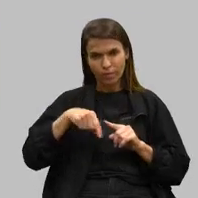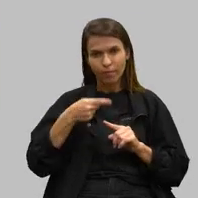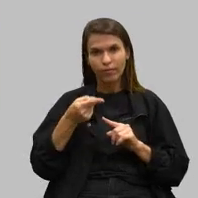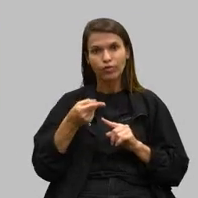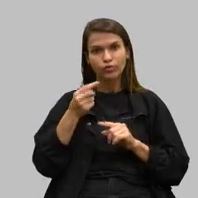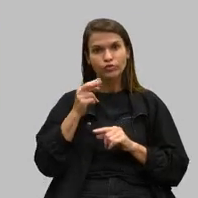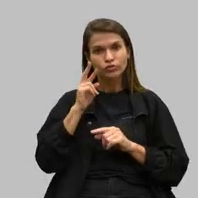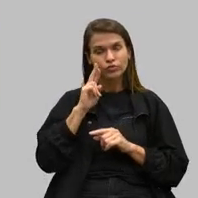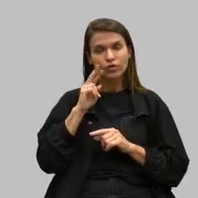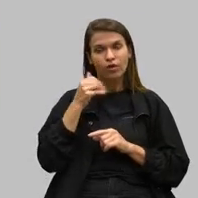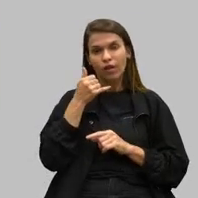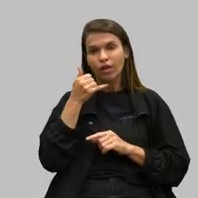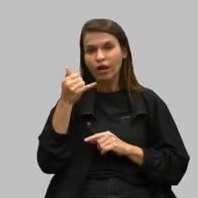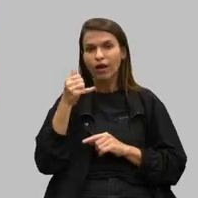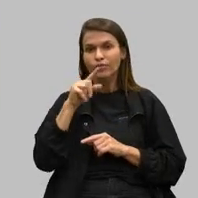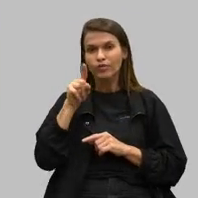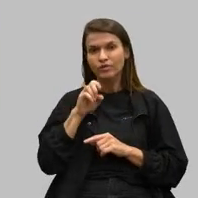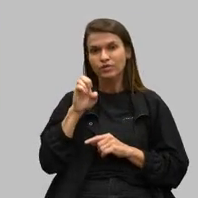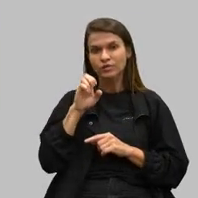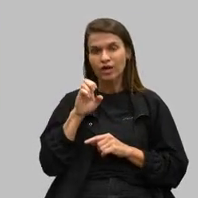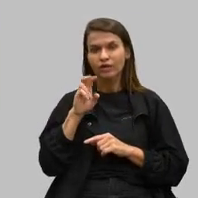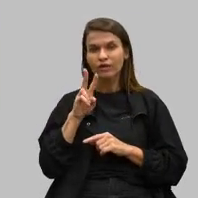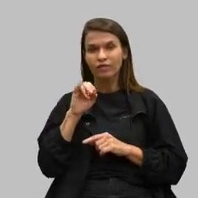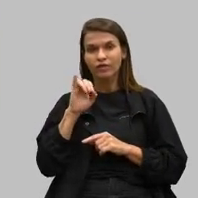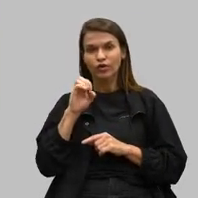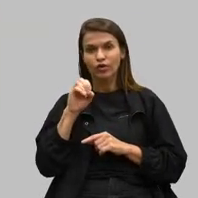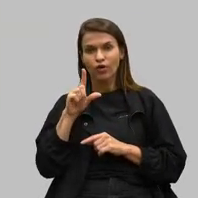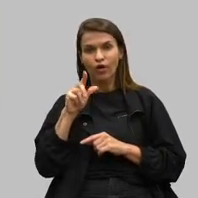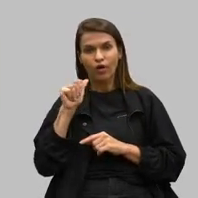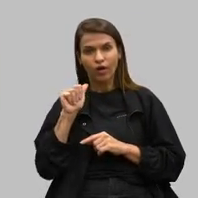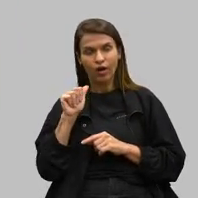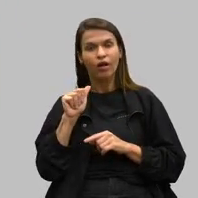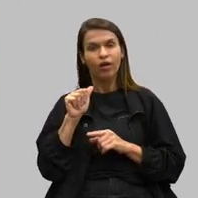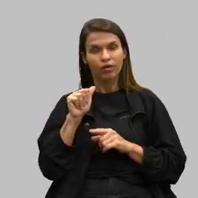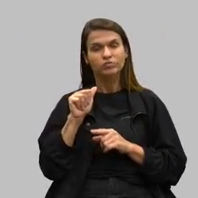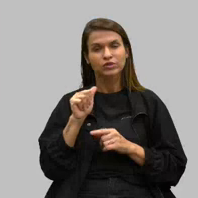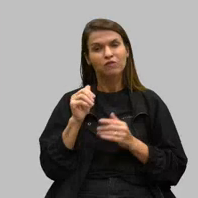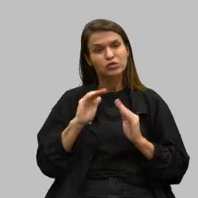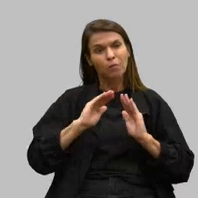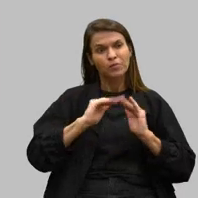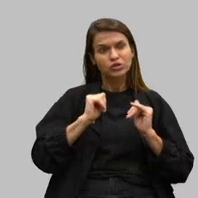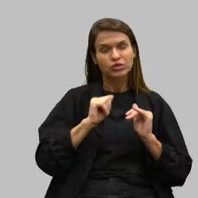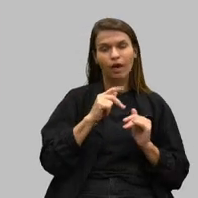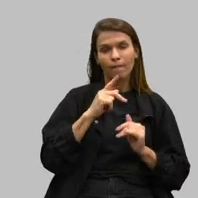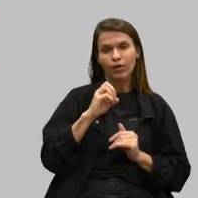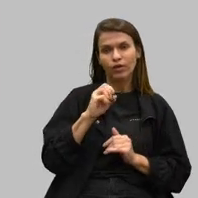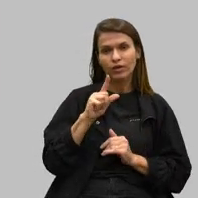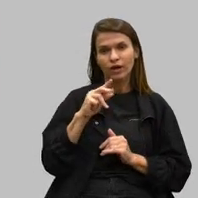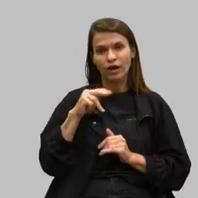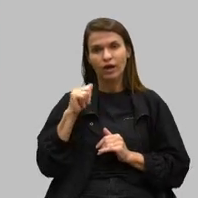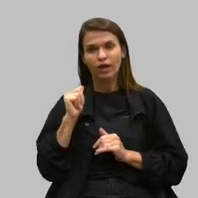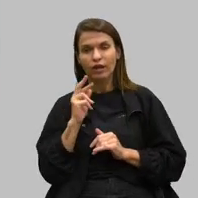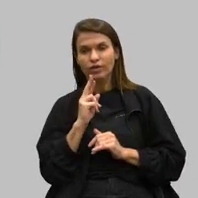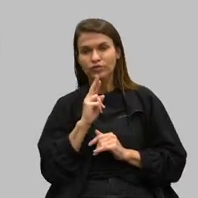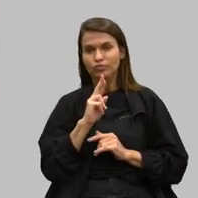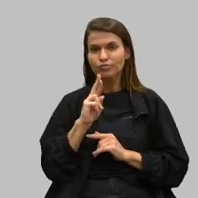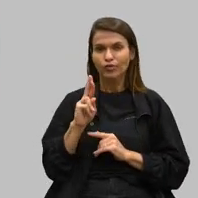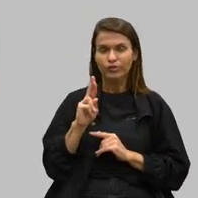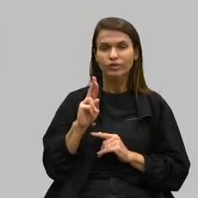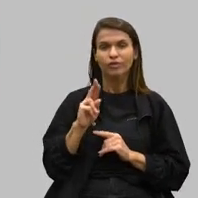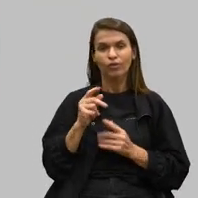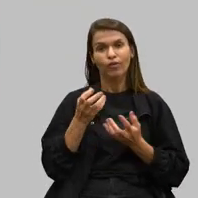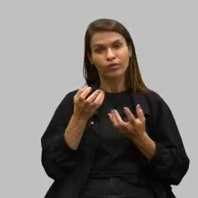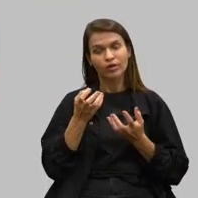ligar para o Zé Laviola porque ele fez um pedido e a Poliana acabou respondendo para ele, mas ele gostaria também de uma resposta do senhor